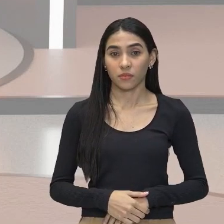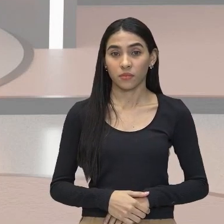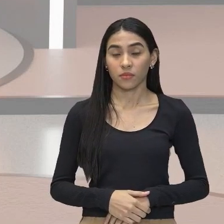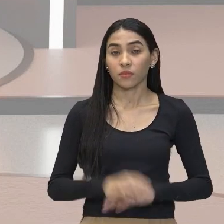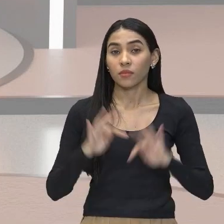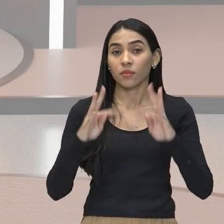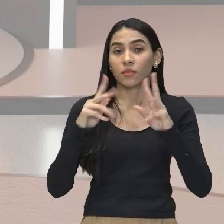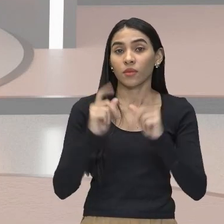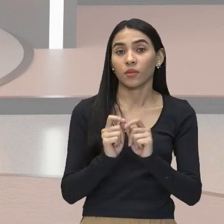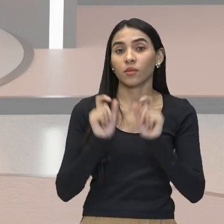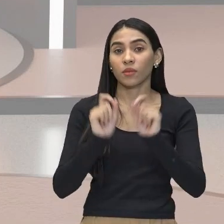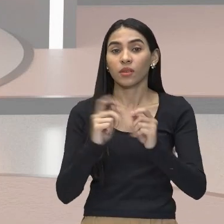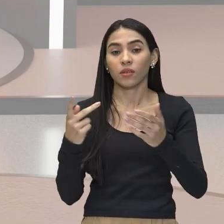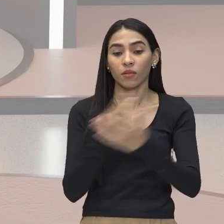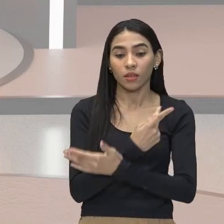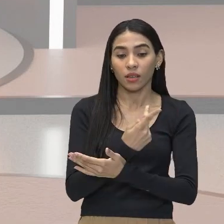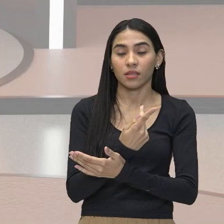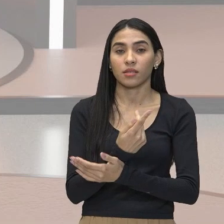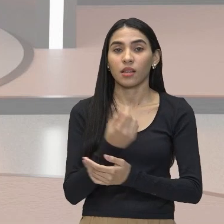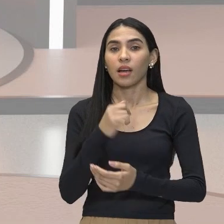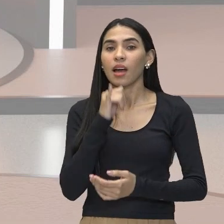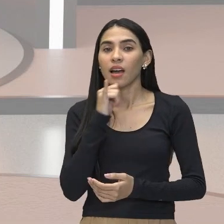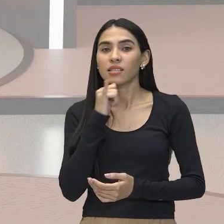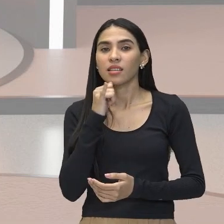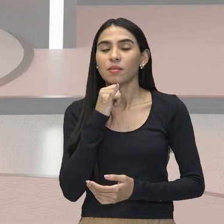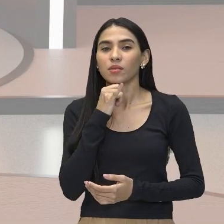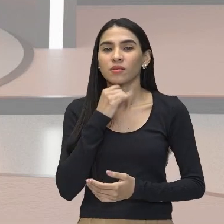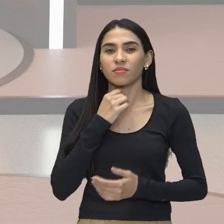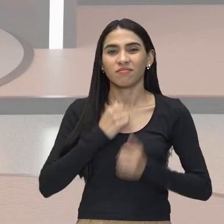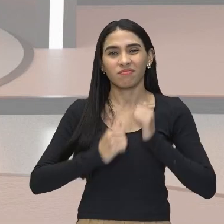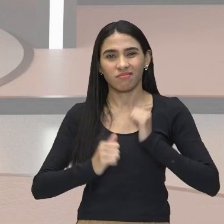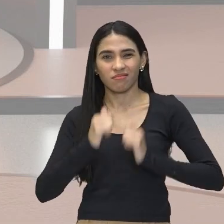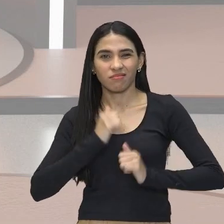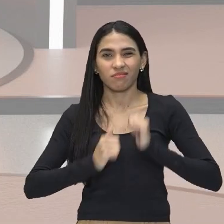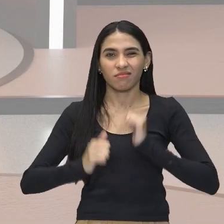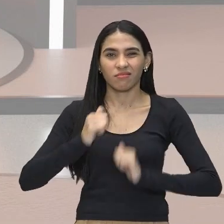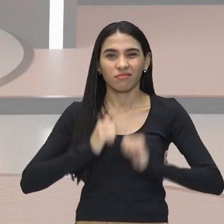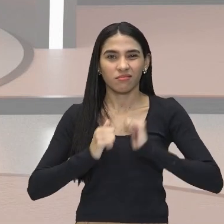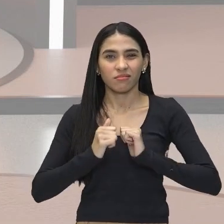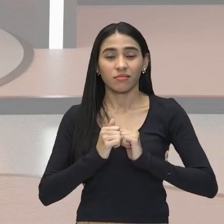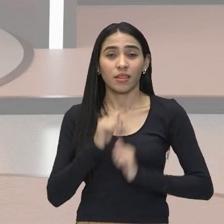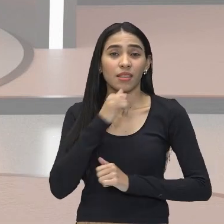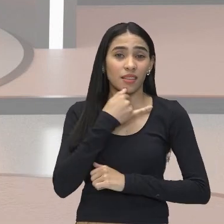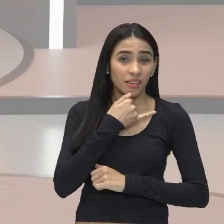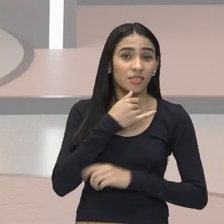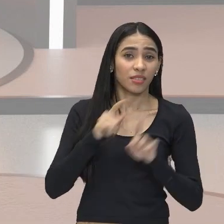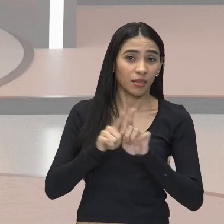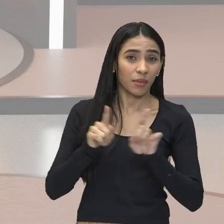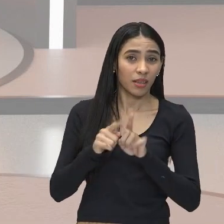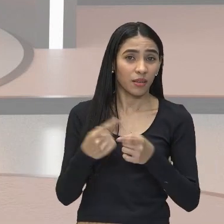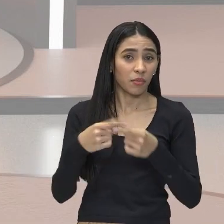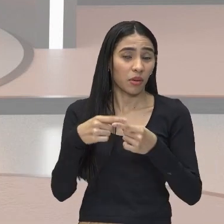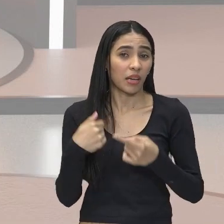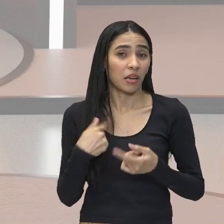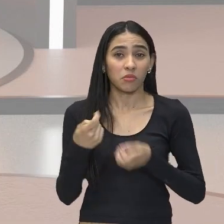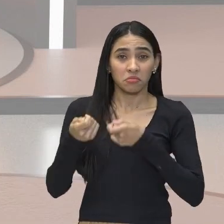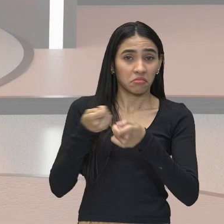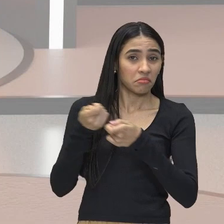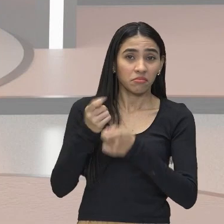isso tudo que acontece aí me deixa extremamente desesperado, angustiado, já que eu não